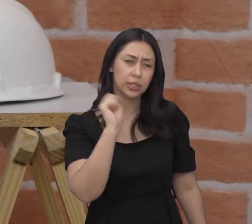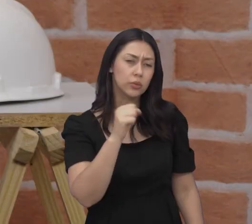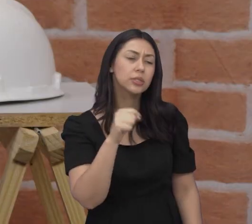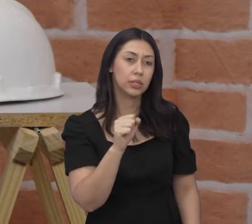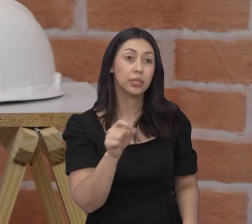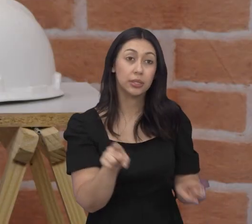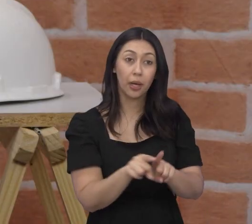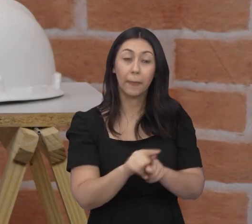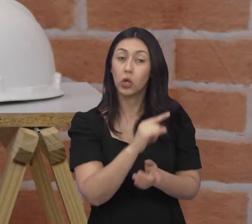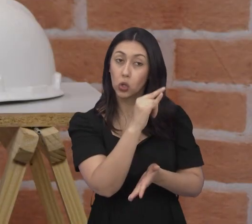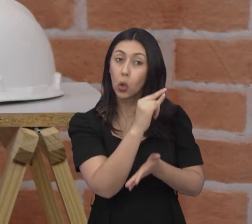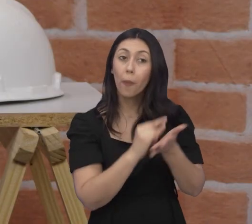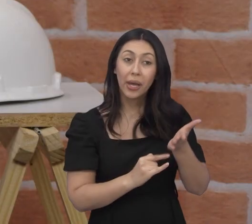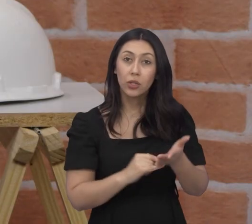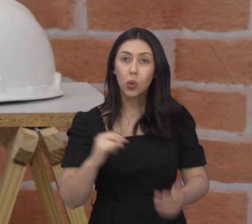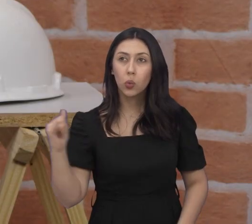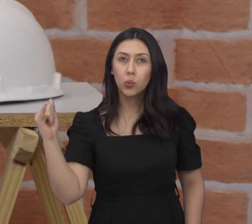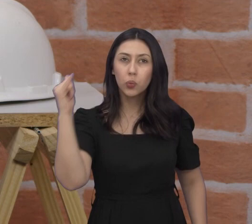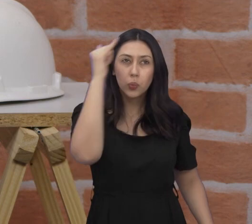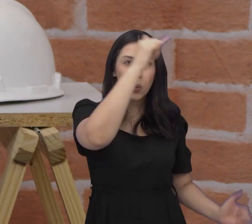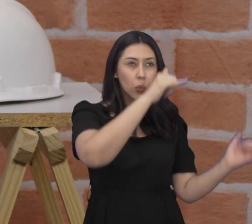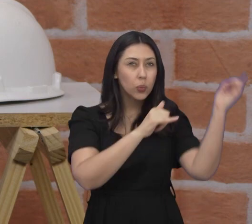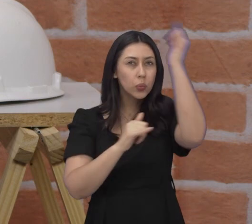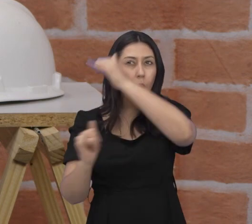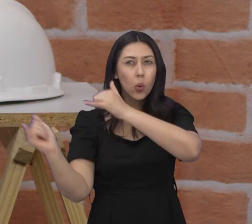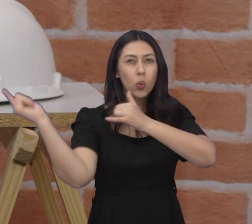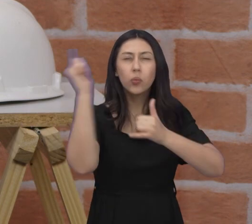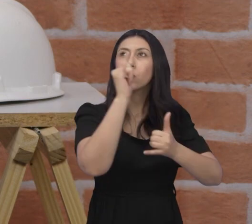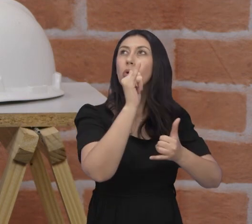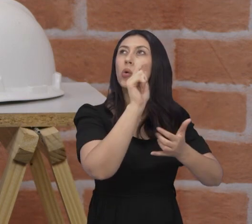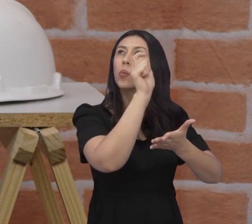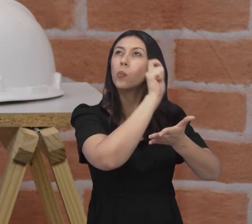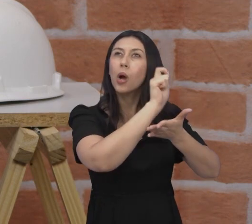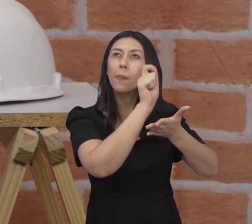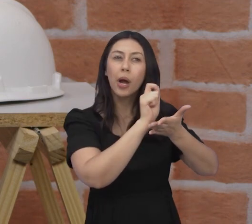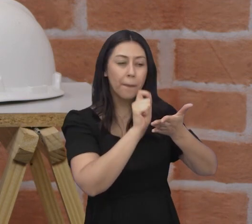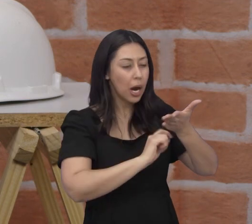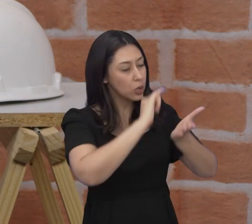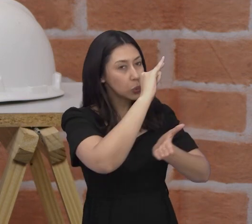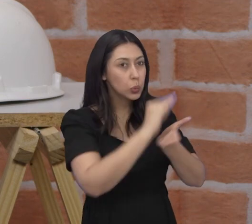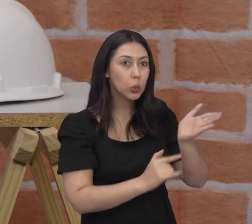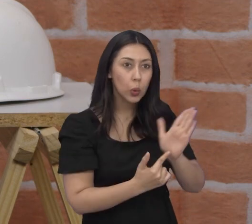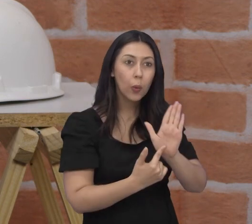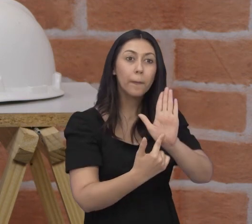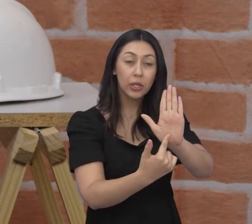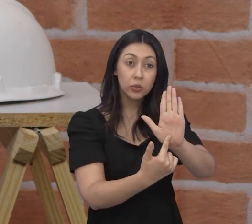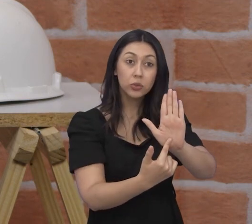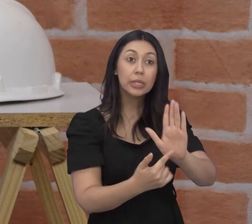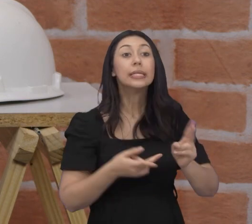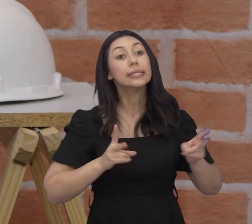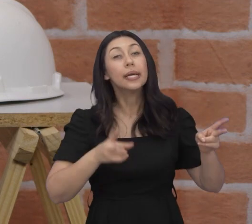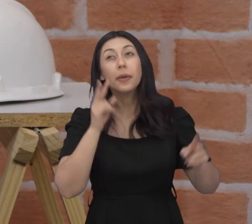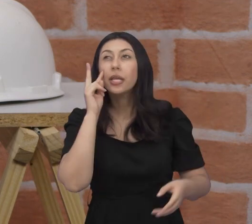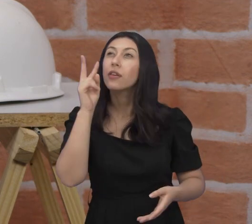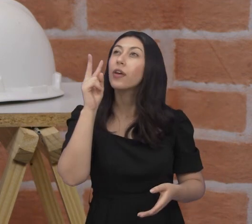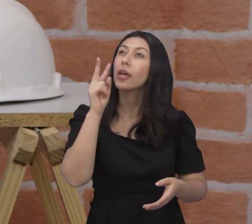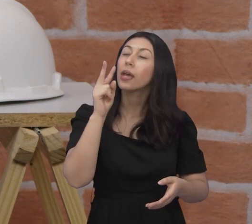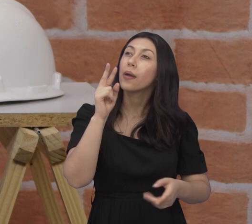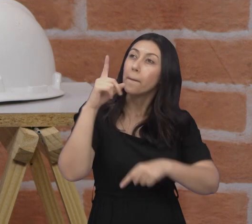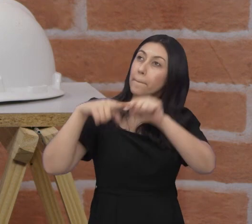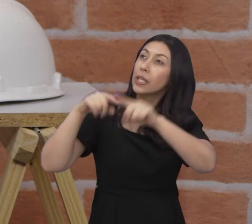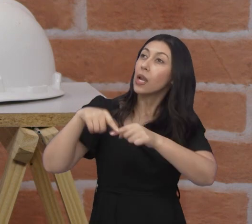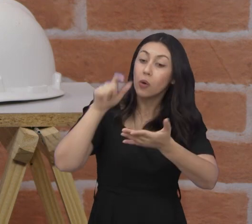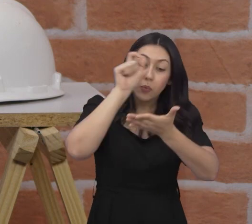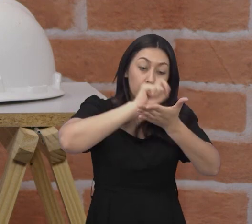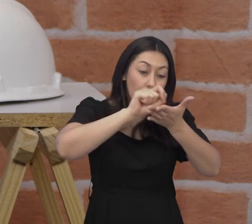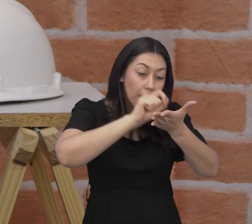que tem um documento que chama Controle de Tráfego Hotel, desde a década de 90, aí, que até hoje os pilotos utilizam, e sempre quando eles veem o objeto, eles têm que relatar.